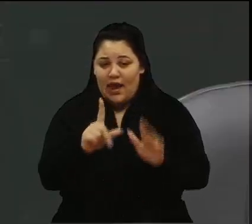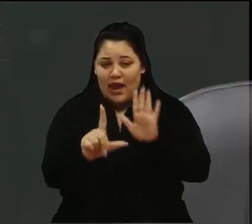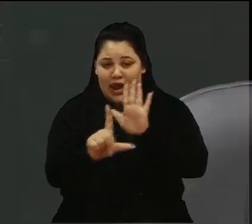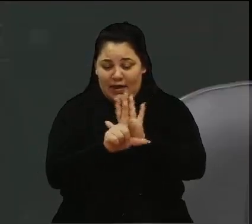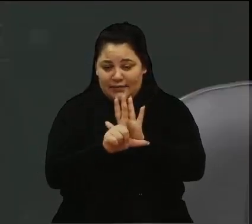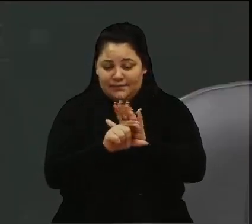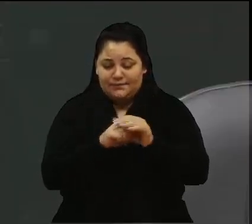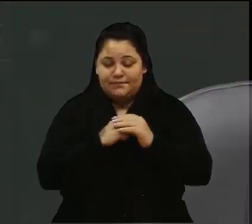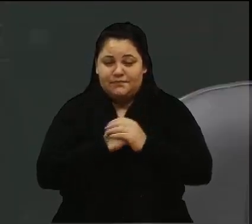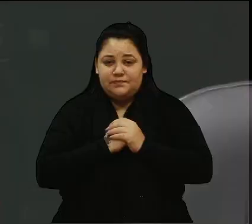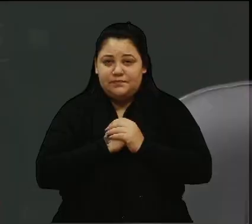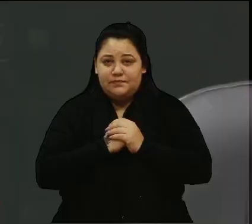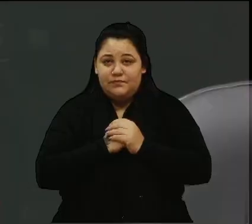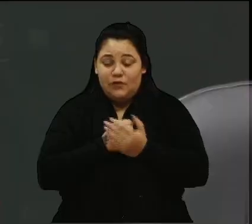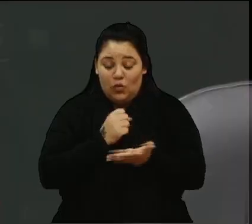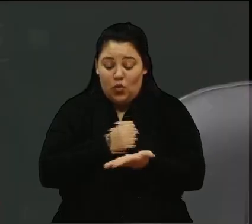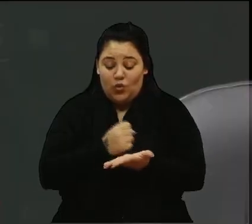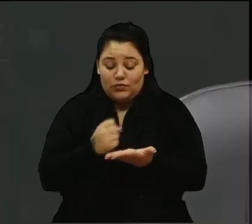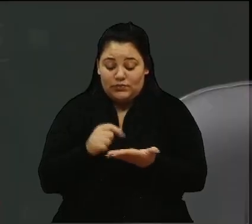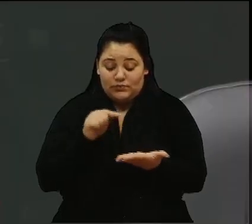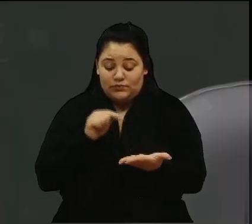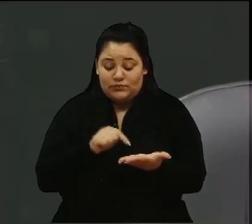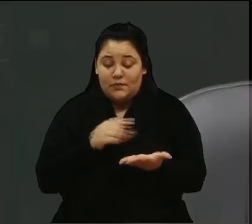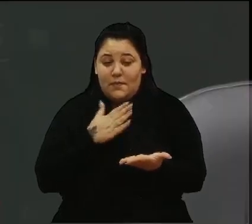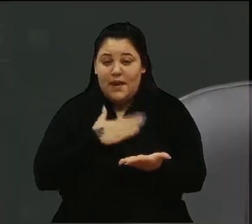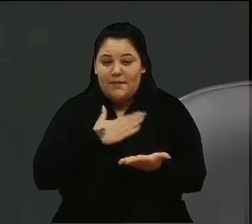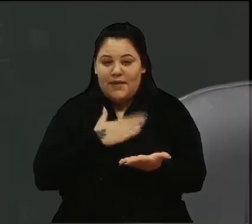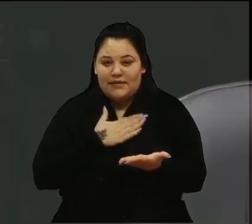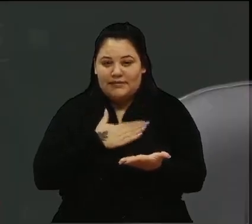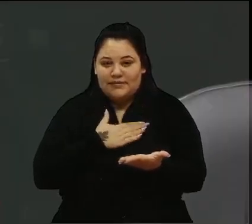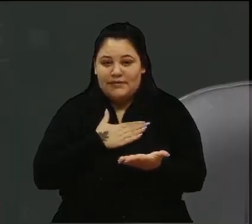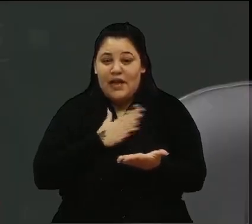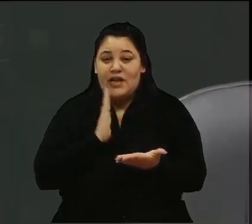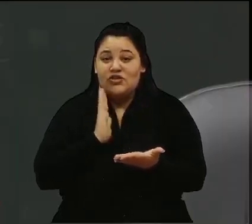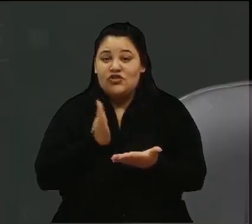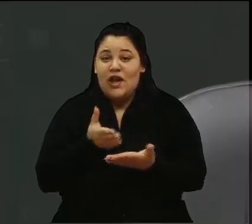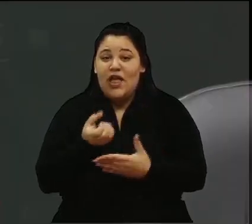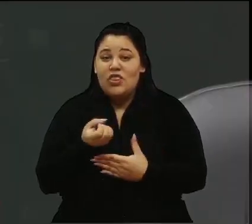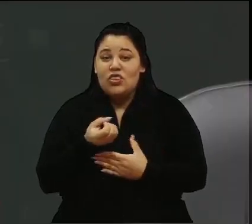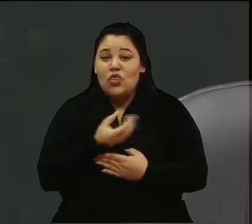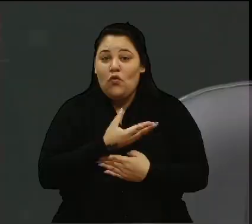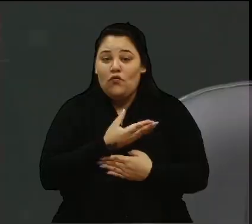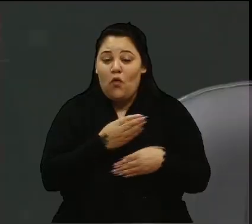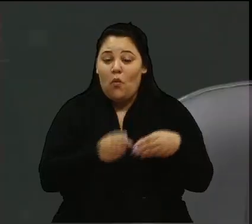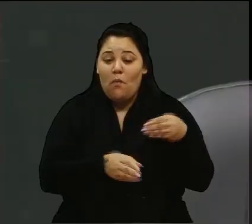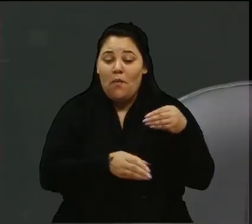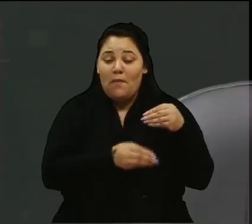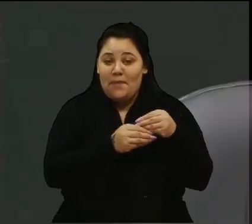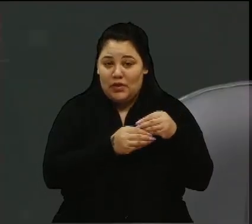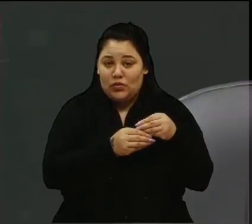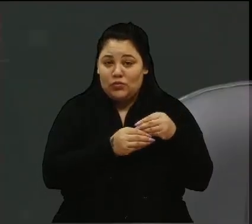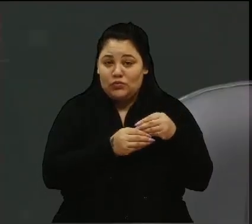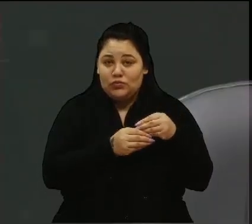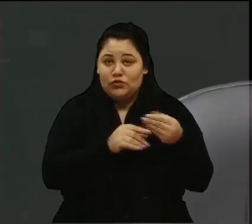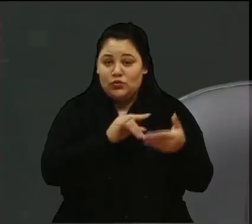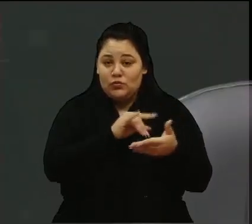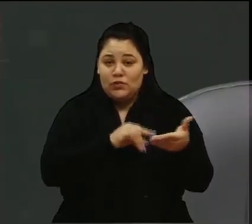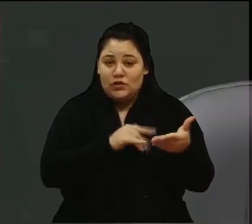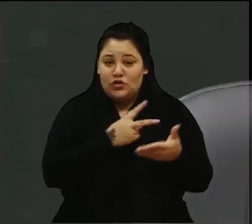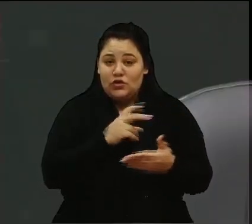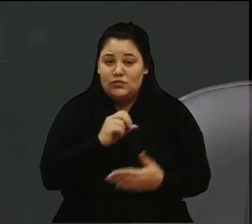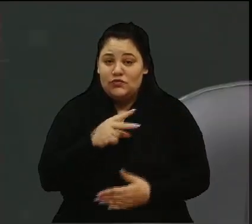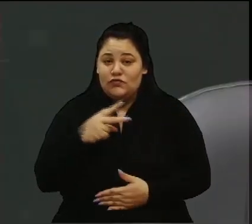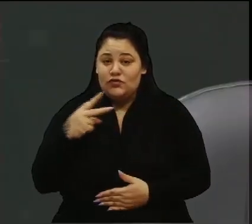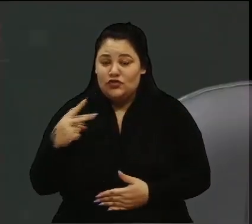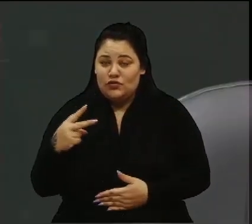grande questão desse contrato, para mim, é que ele foi renovado através de termo aditivo em 2022, sem